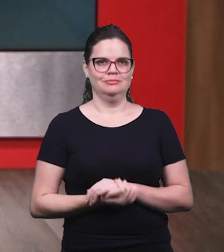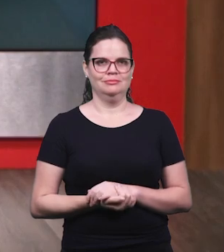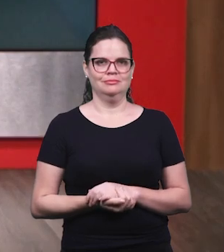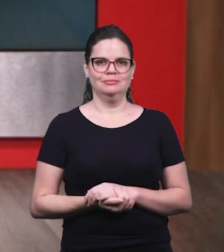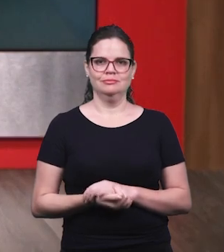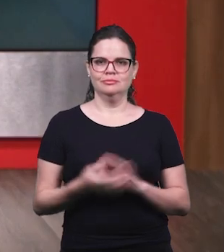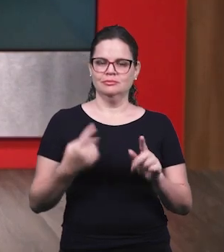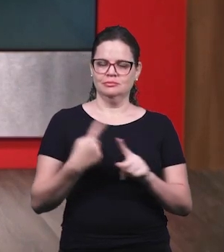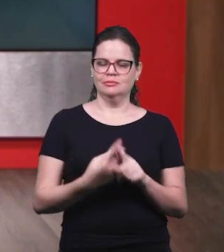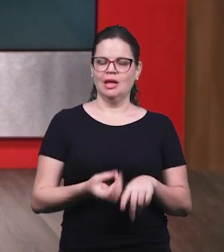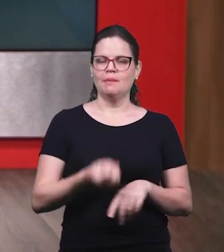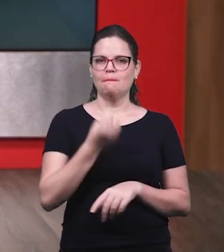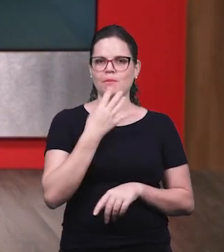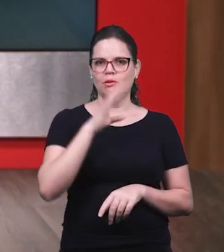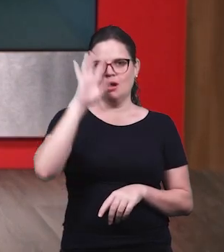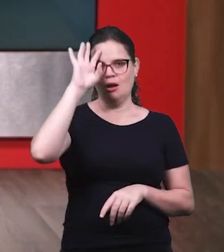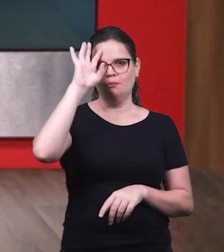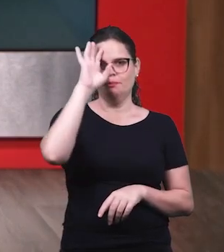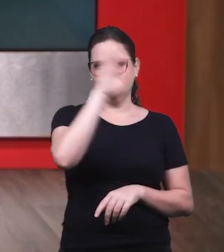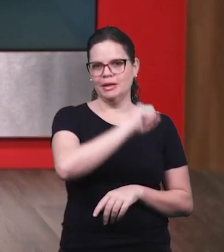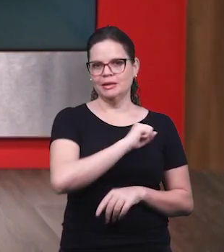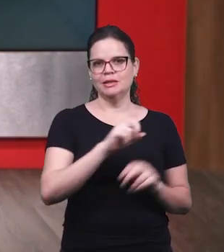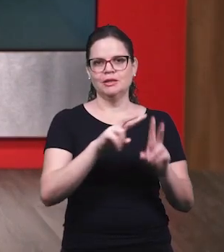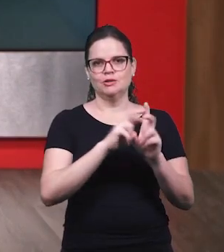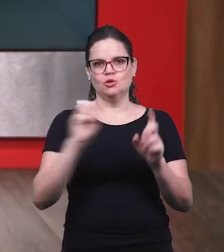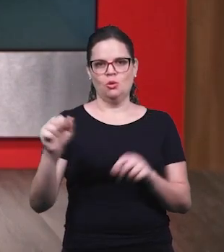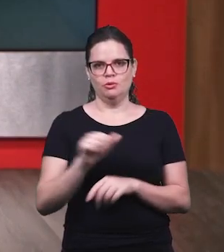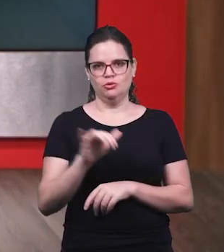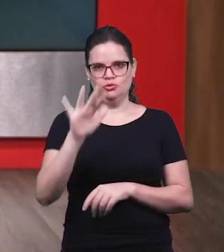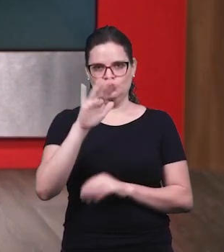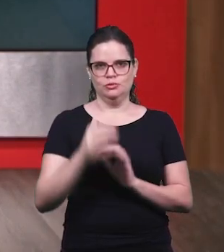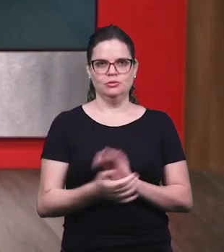da educação financeira conhecer sobre juros.